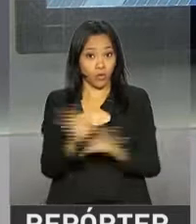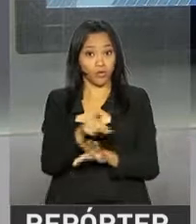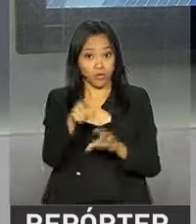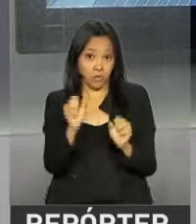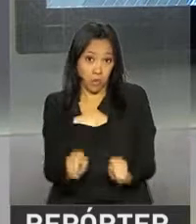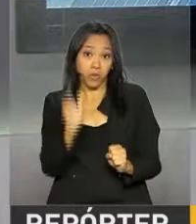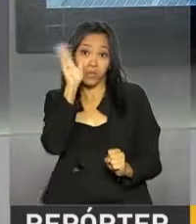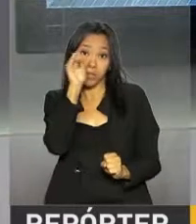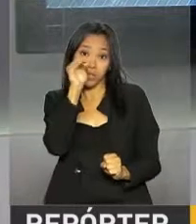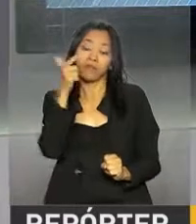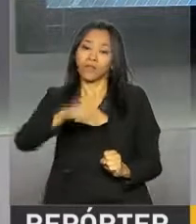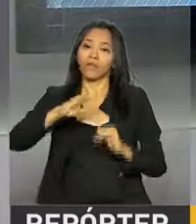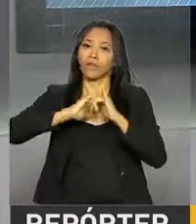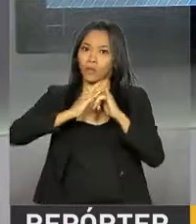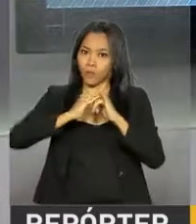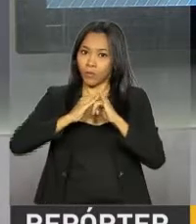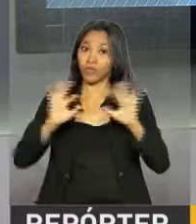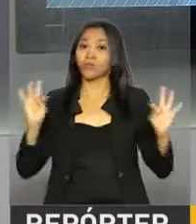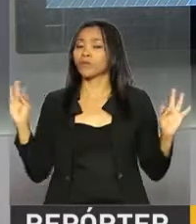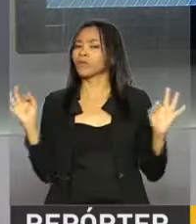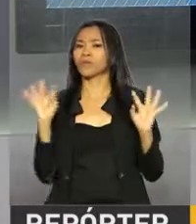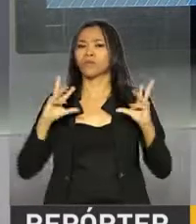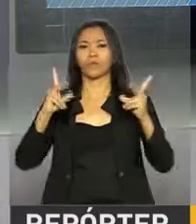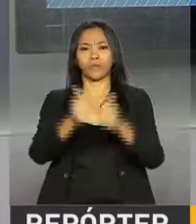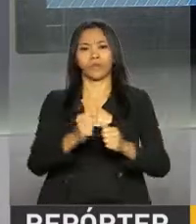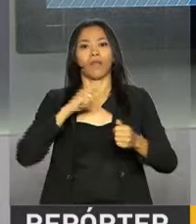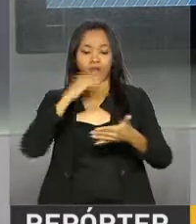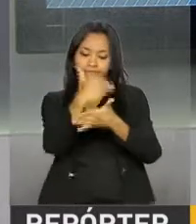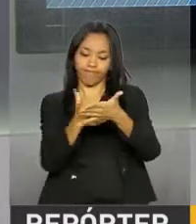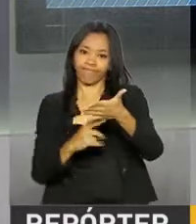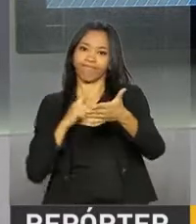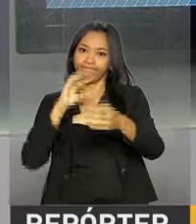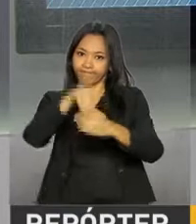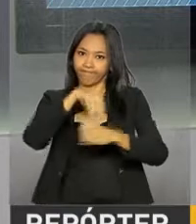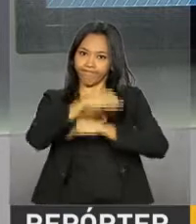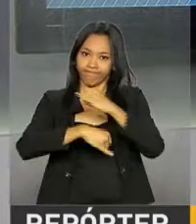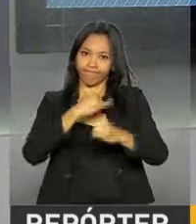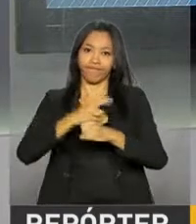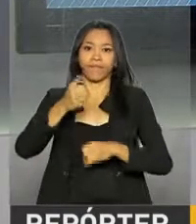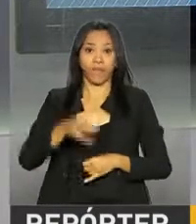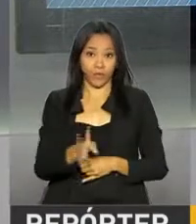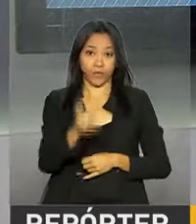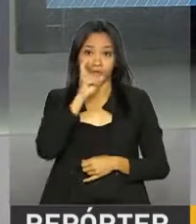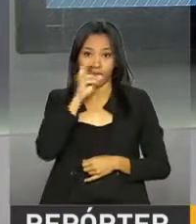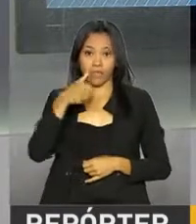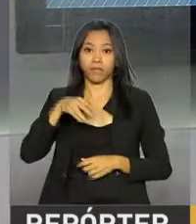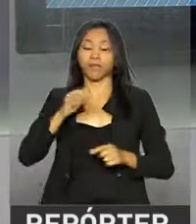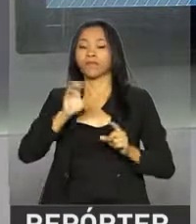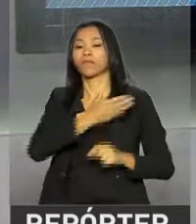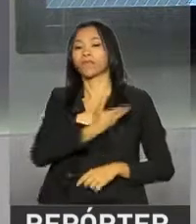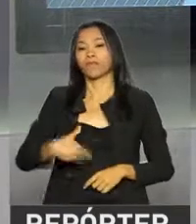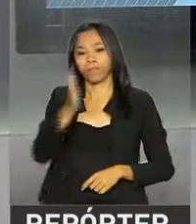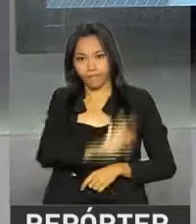você pode rever as reportagens no youtube e toda a programação também está na página da nbr na internet continue na nbr a